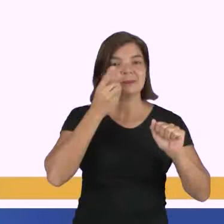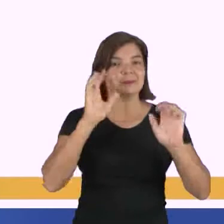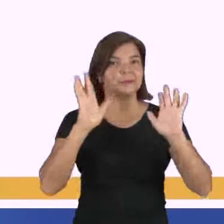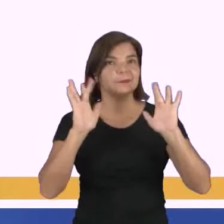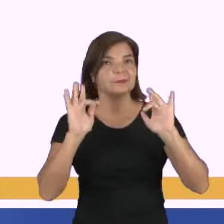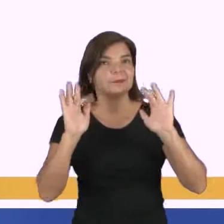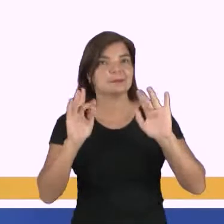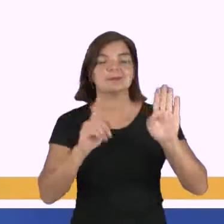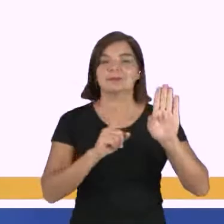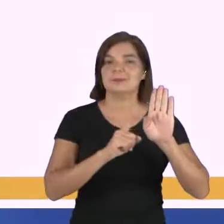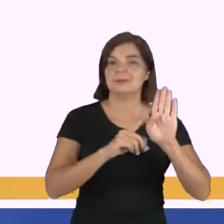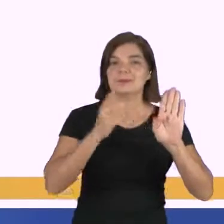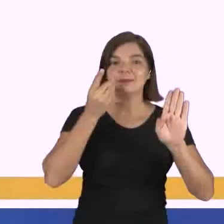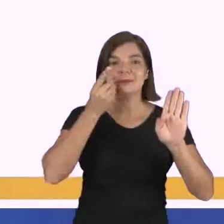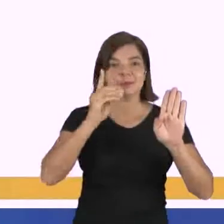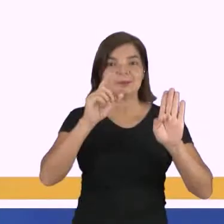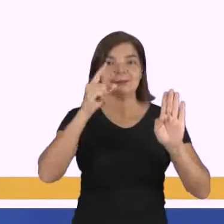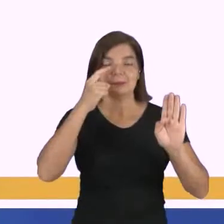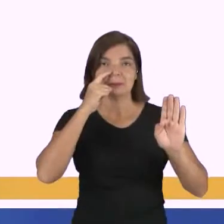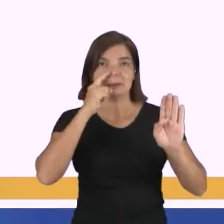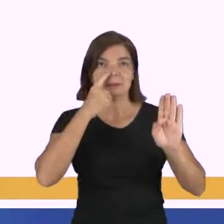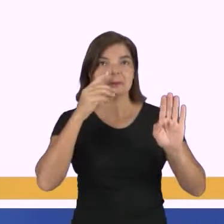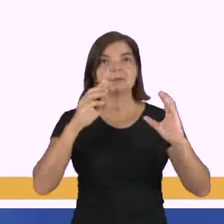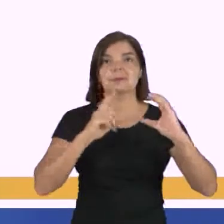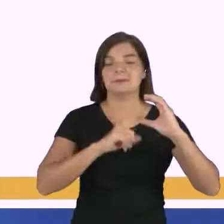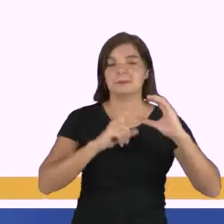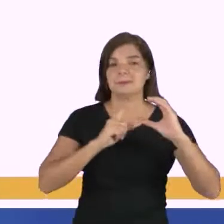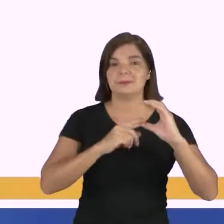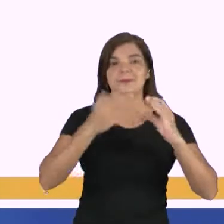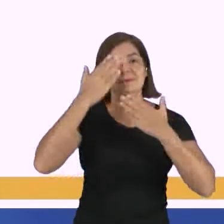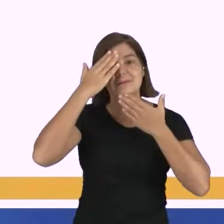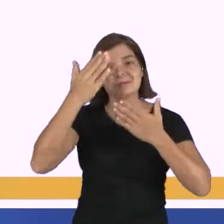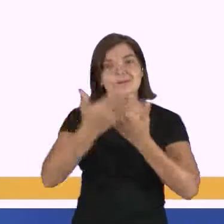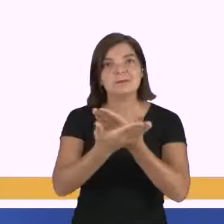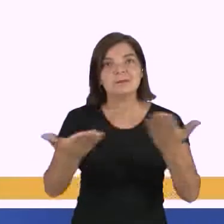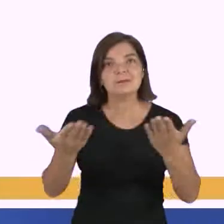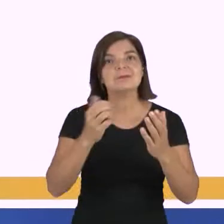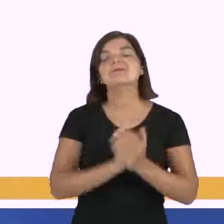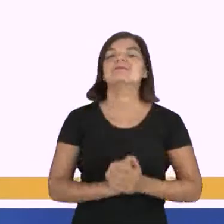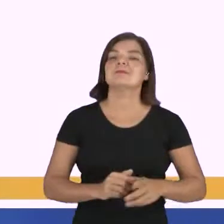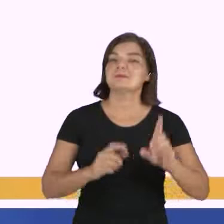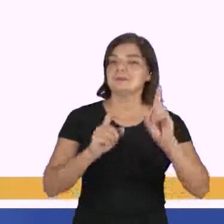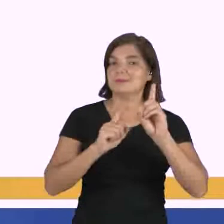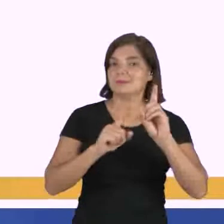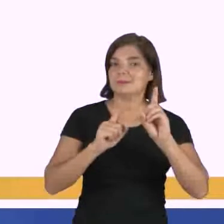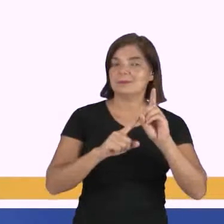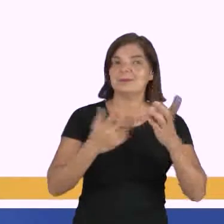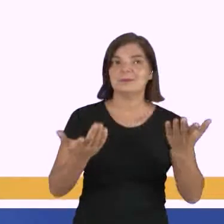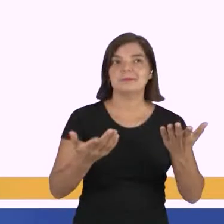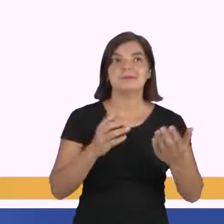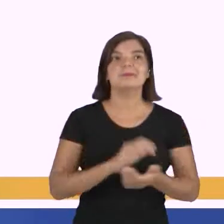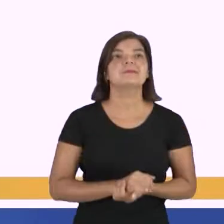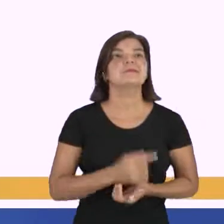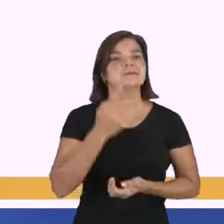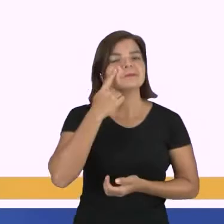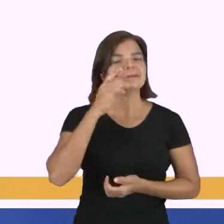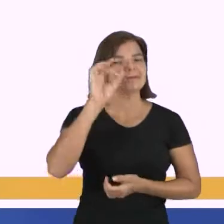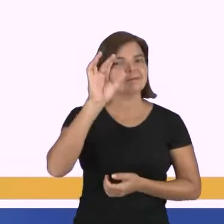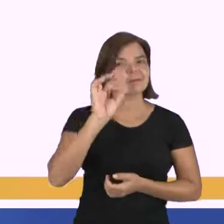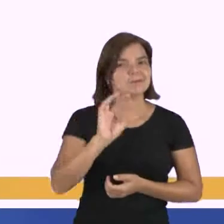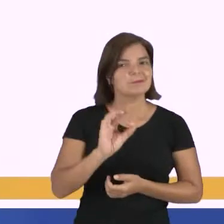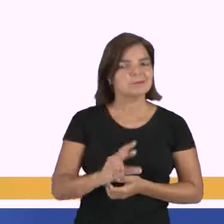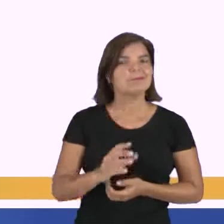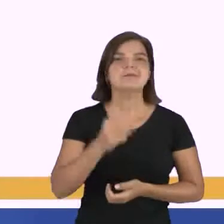Valentine's Day, letra B, Halloween, letra C, Thanksgiving e letra D, Independence Day. Vou ler as descrições, vocês já vão